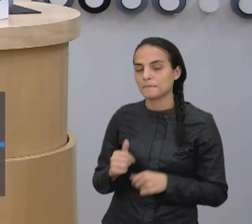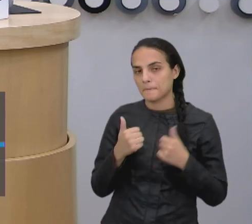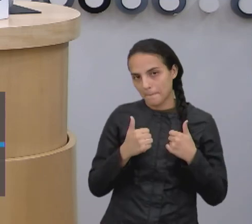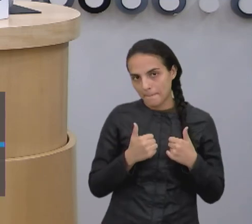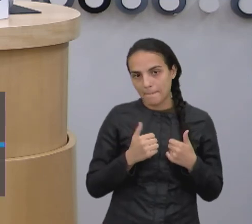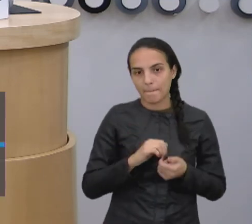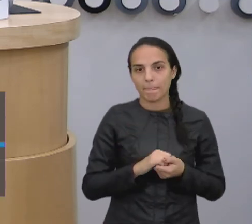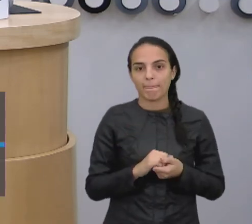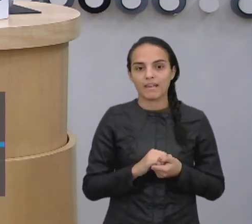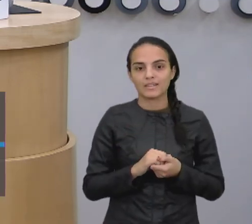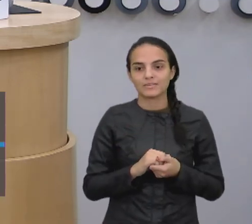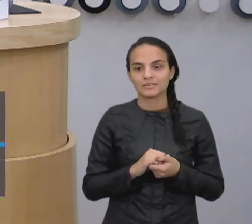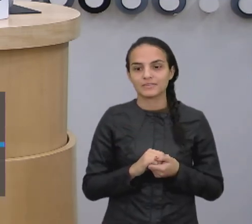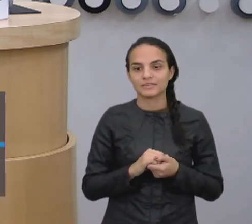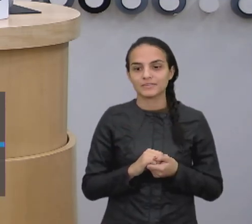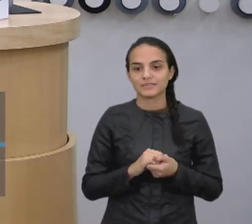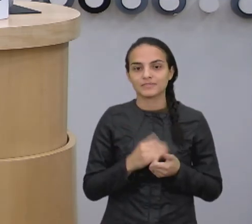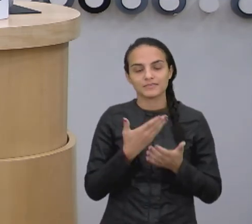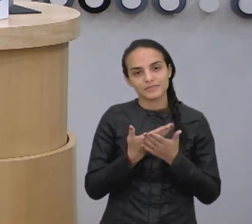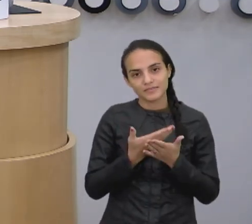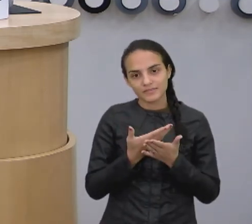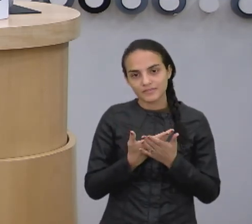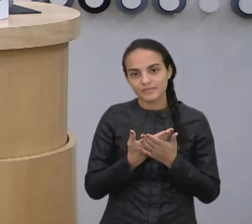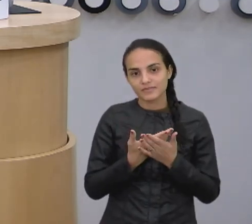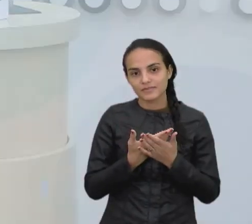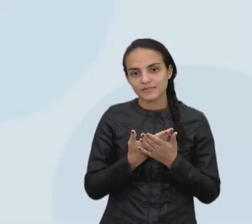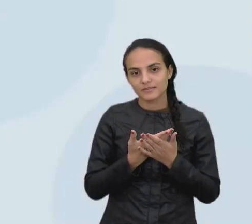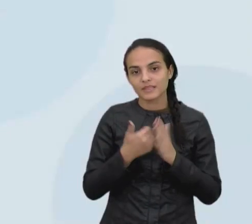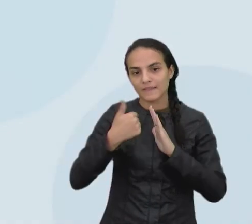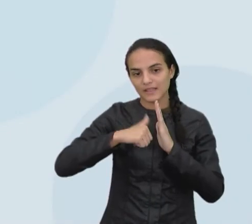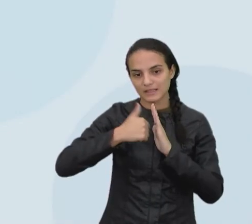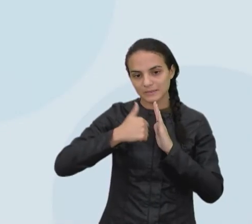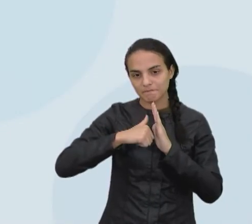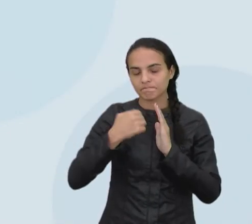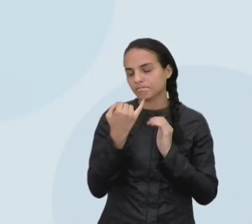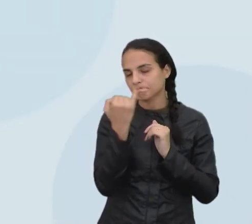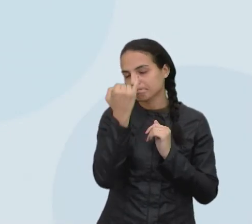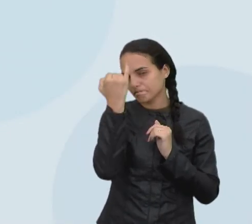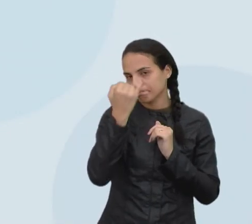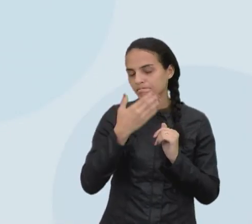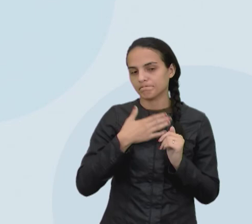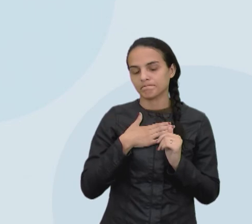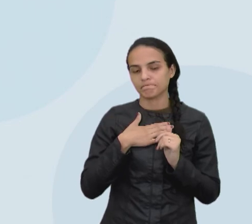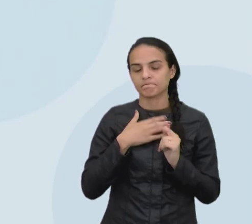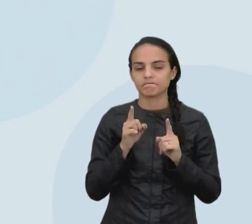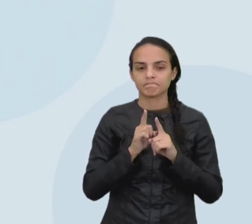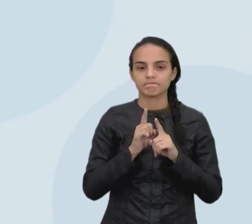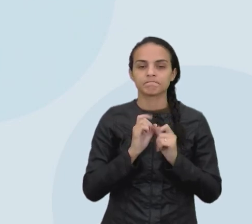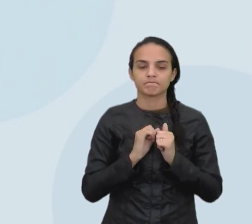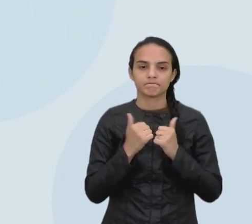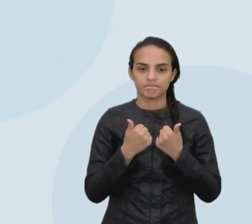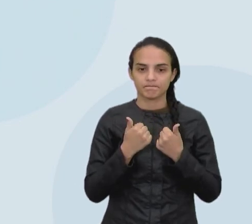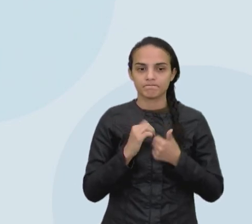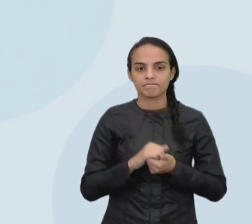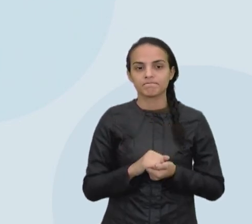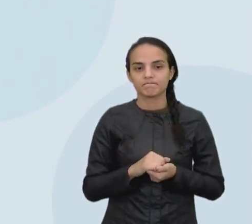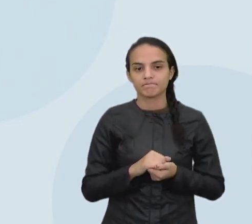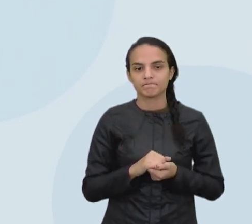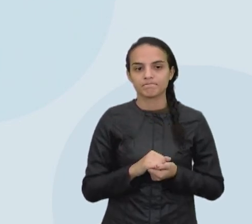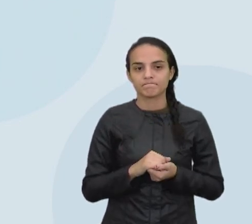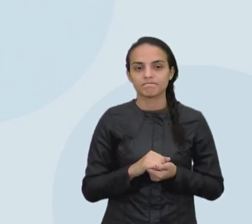tá? Essa aula, essa avaliação é muito importante para mim, tá? Para eu